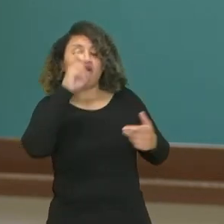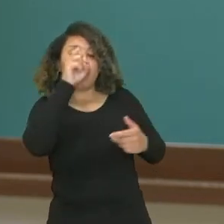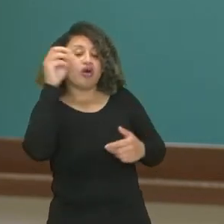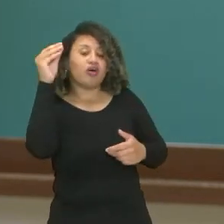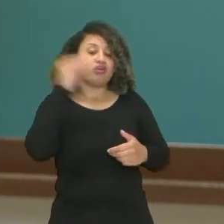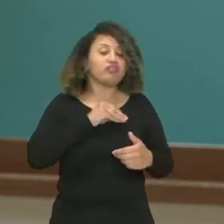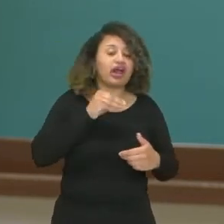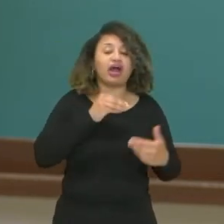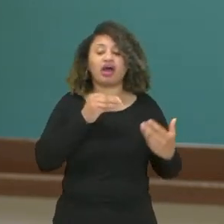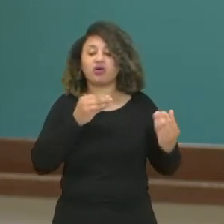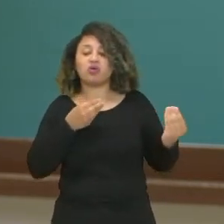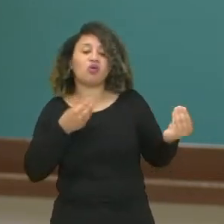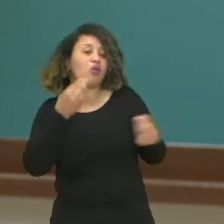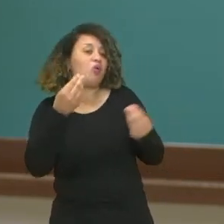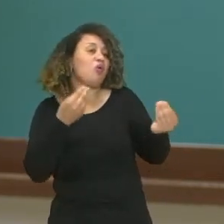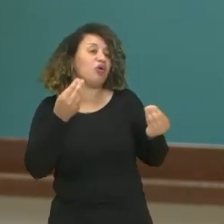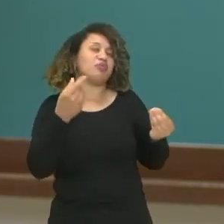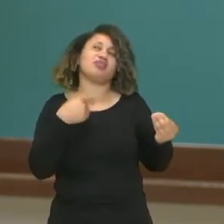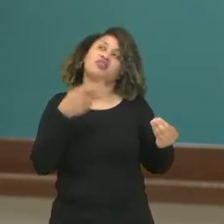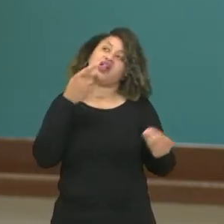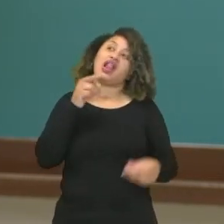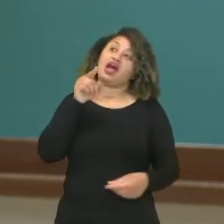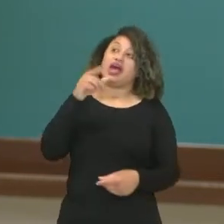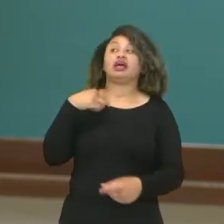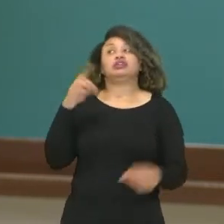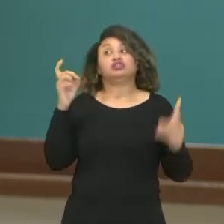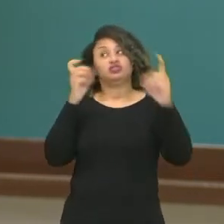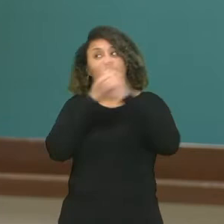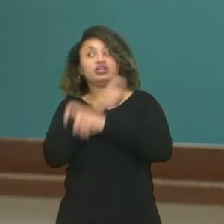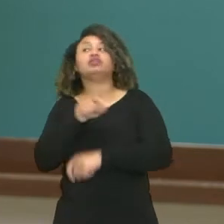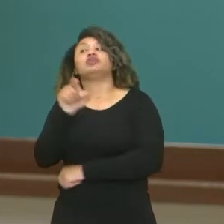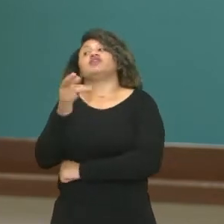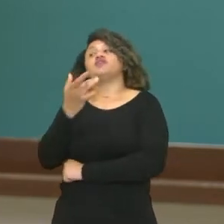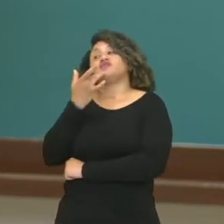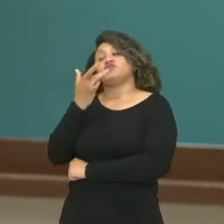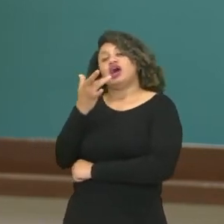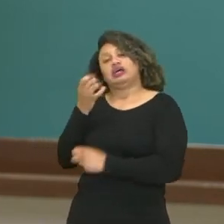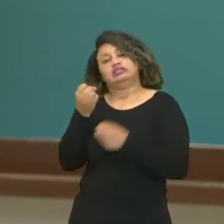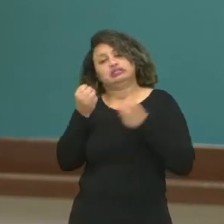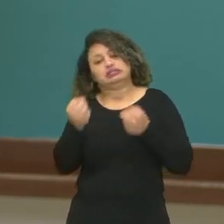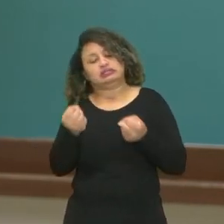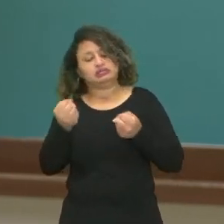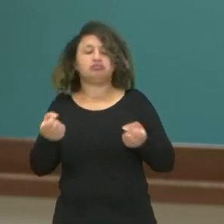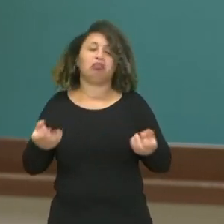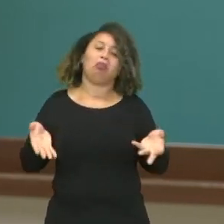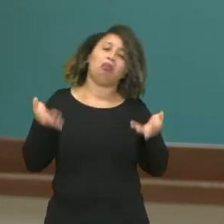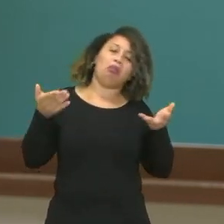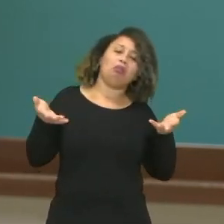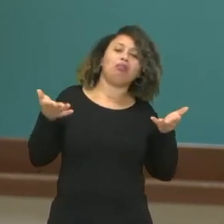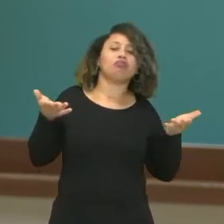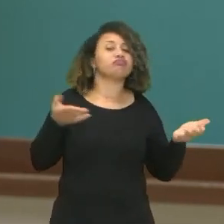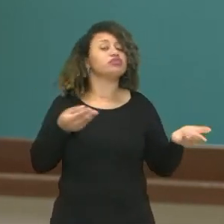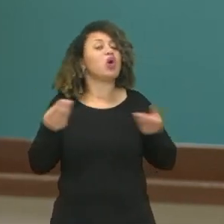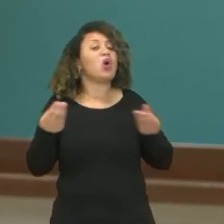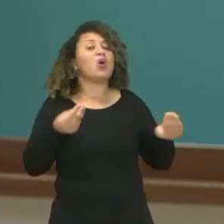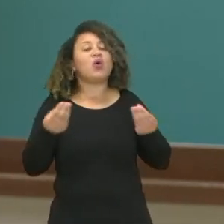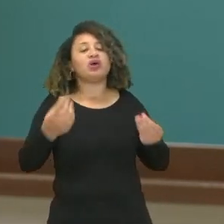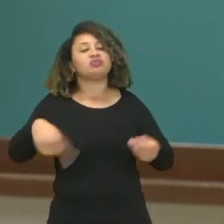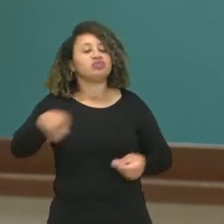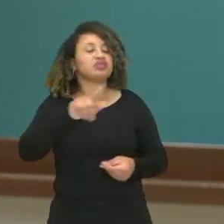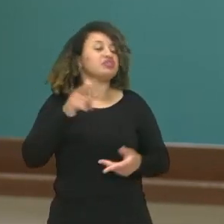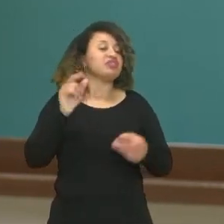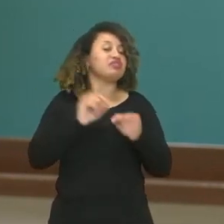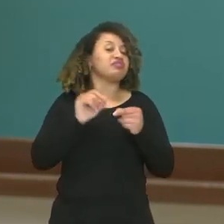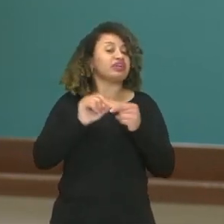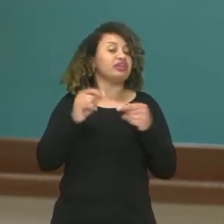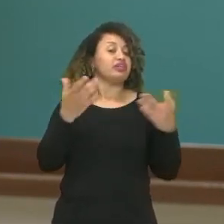um valor, para dizer, olha, essa é difícil, ou essa é fácil, ou essa é pesada, ou essa é leve? Como que vocês fariam para mensurar